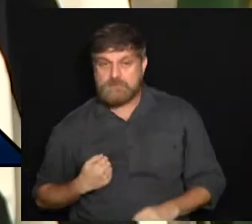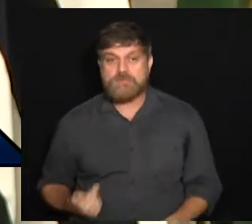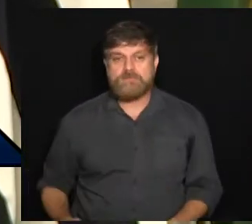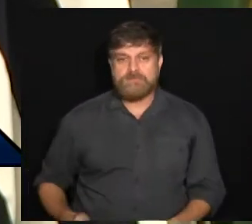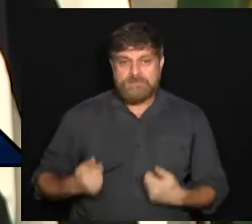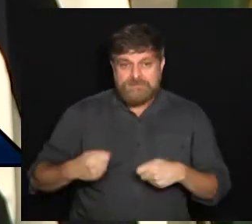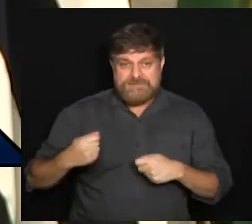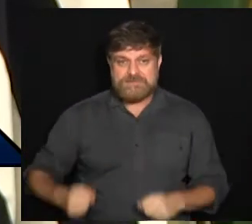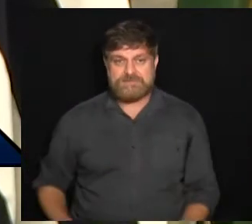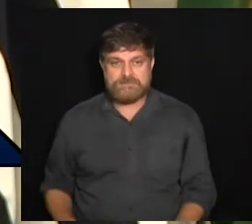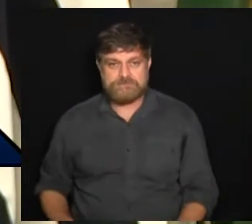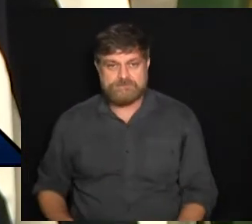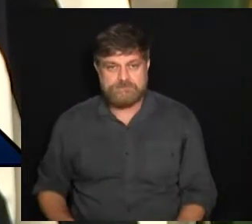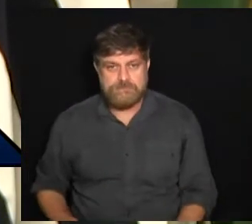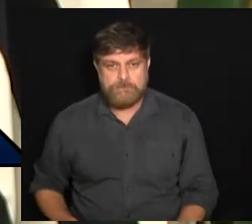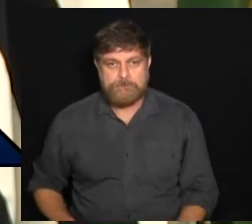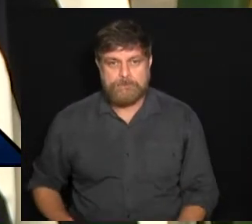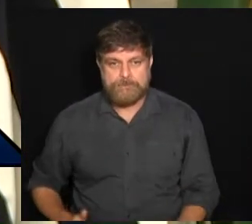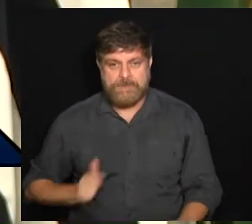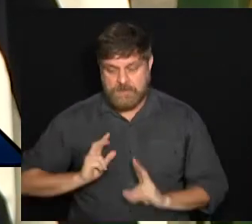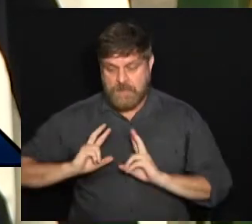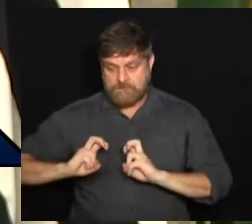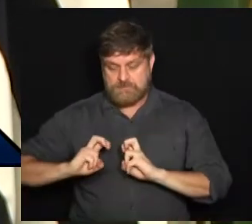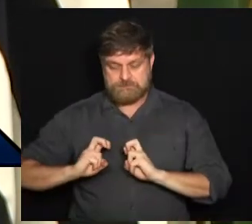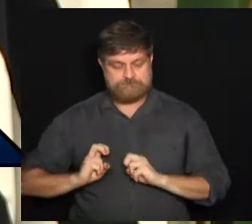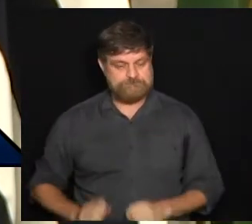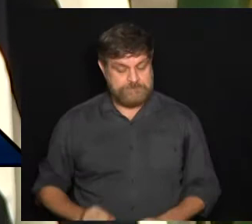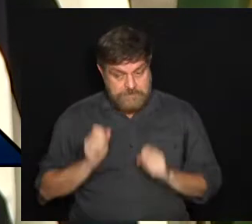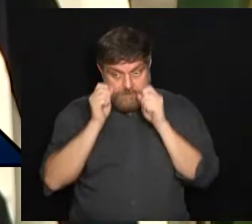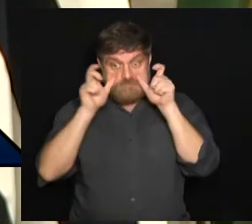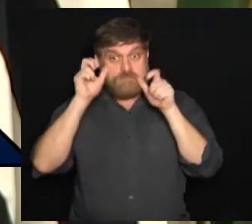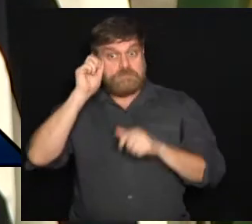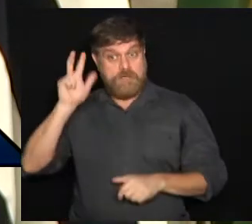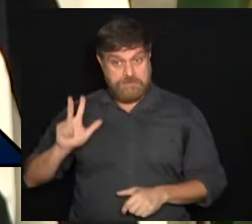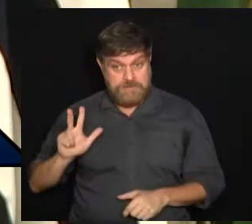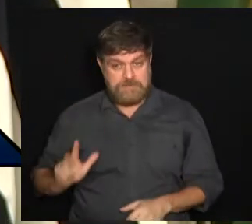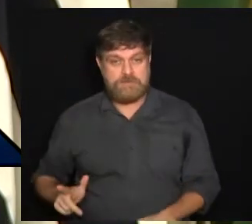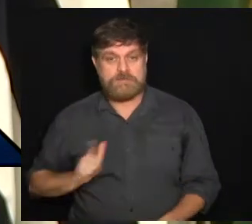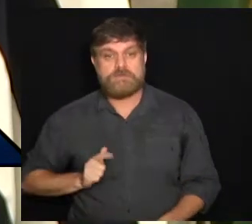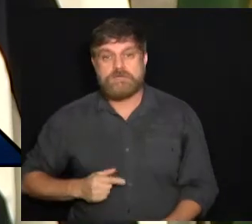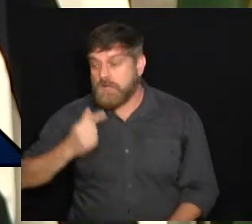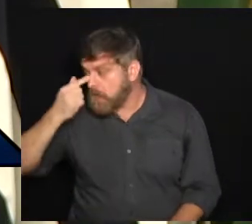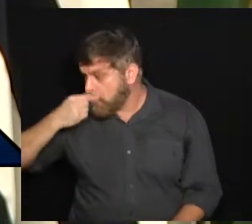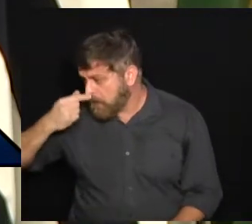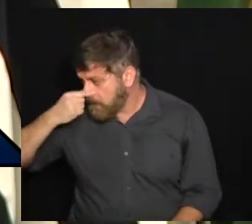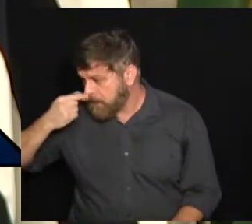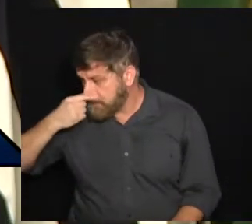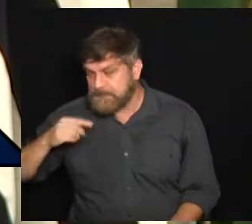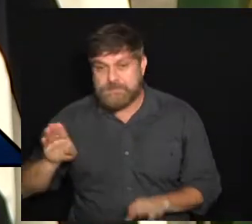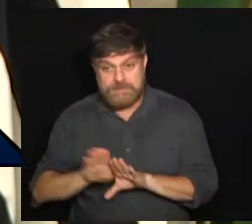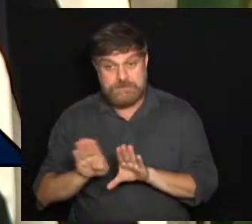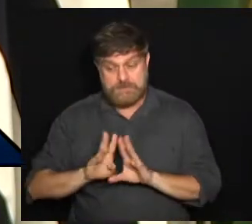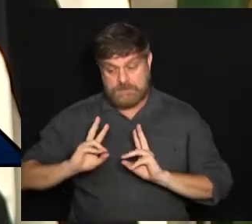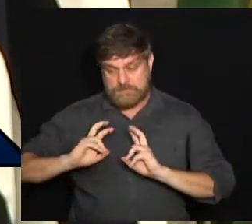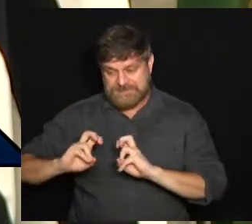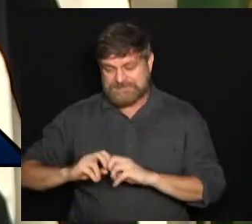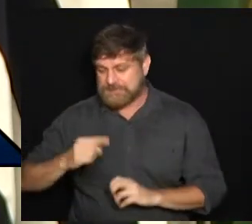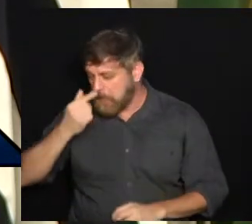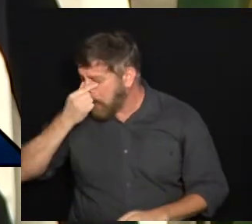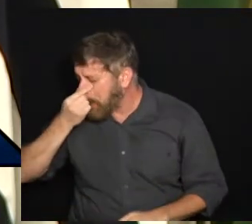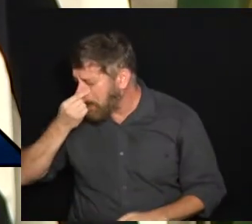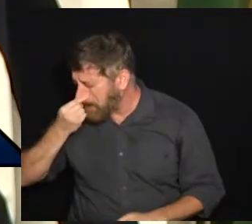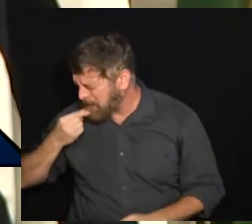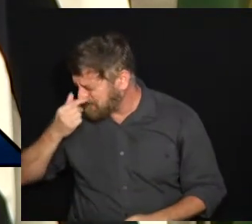têm que ser combinados? Não, ter um sintoma já é um aviso. Quais são os sintomas dos quadros gripais? E esses tem que ter: nariz